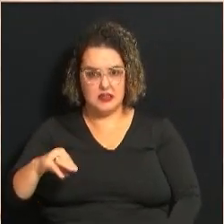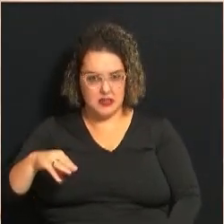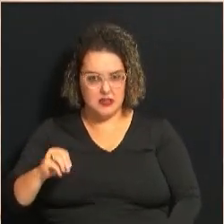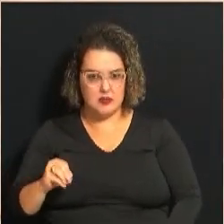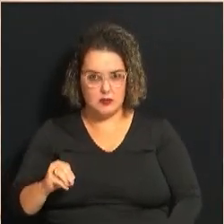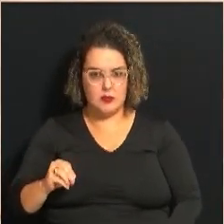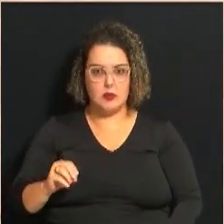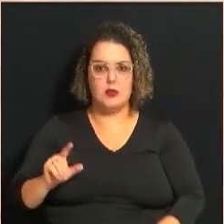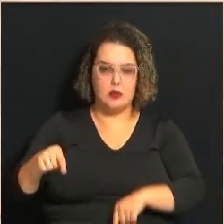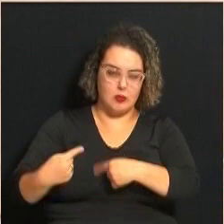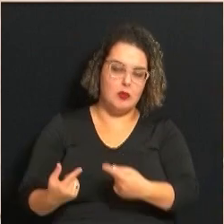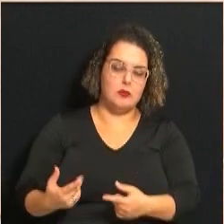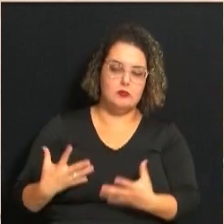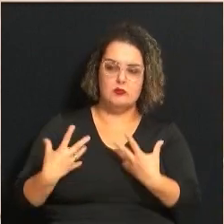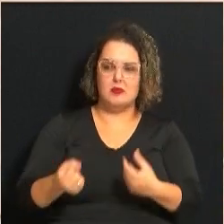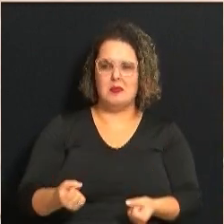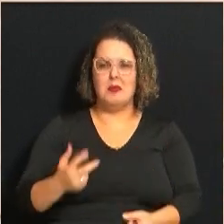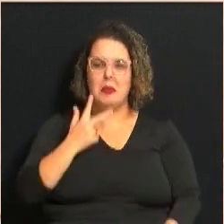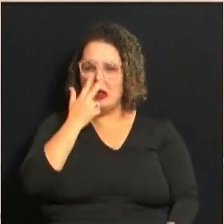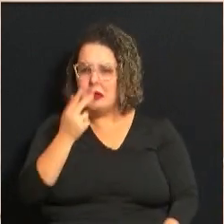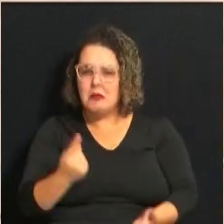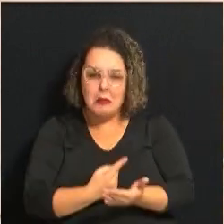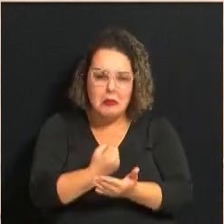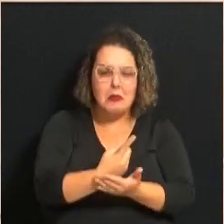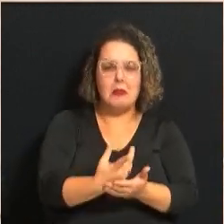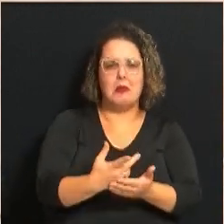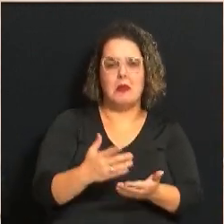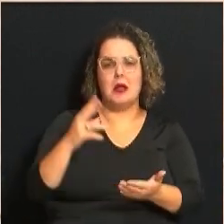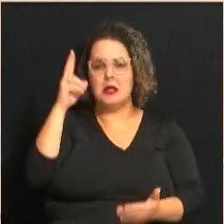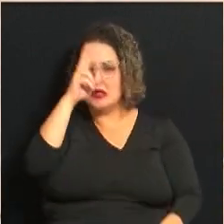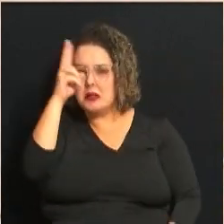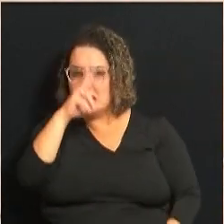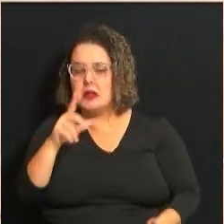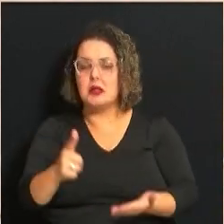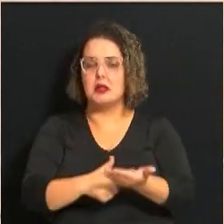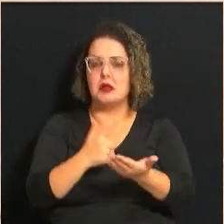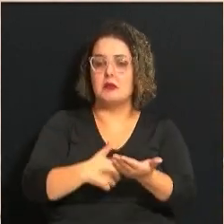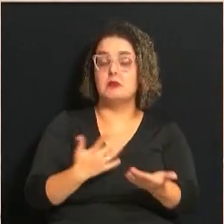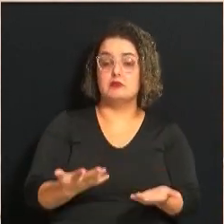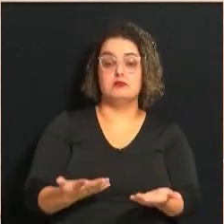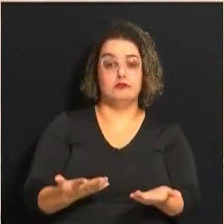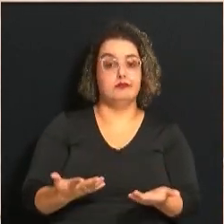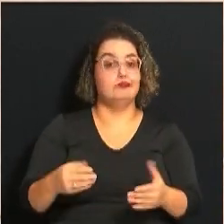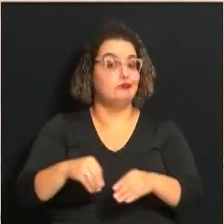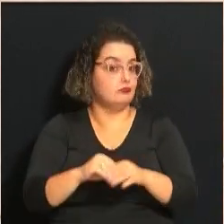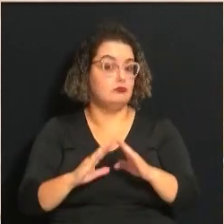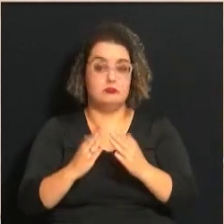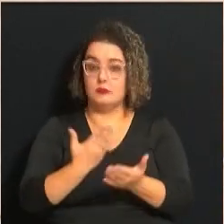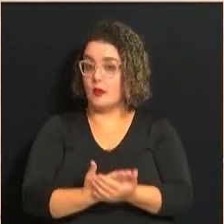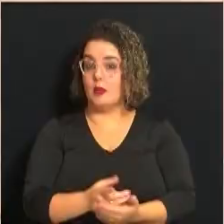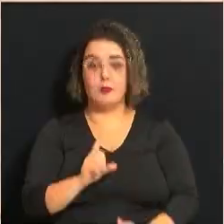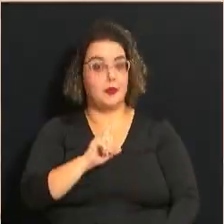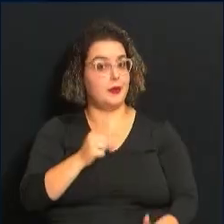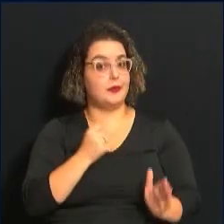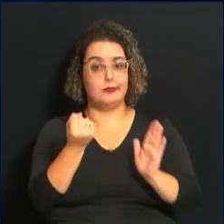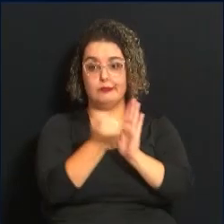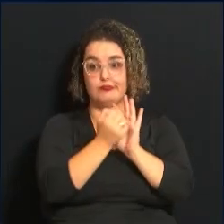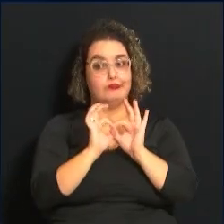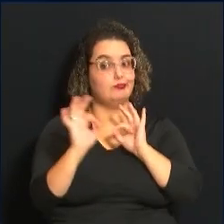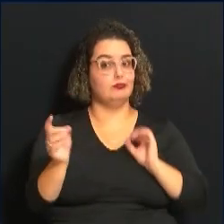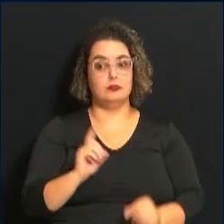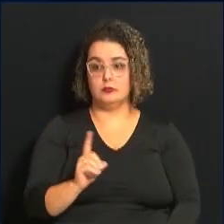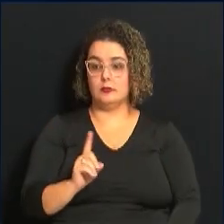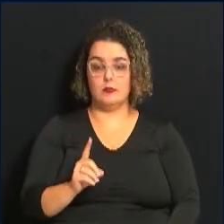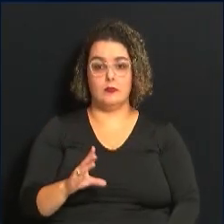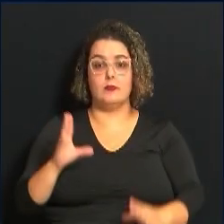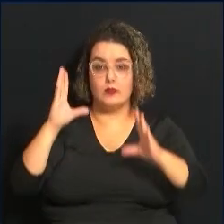de apostila de escola, de livros de história, mas esses símbolos não estão tão distantes assim. Na noite do